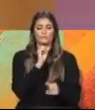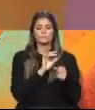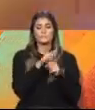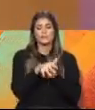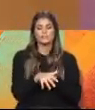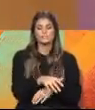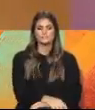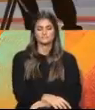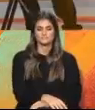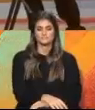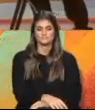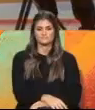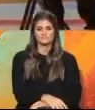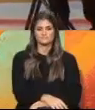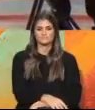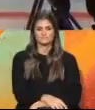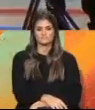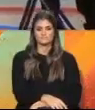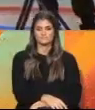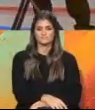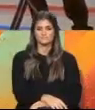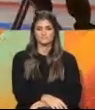ao lar.